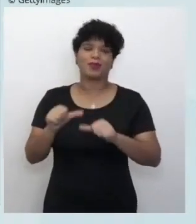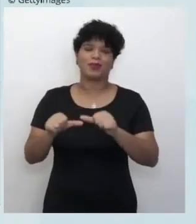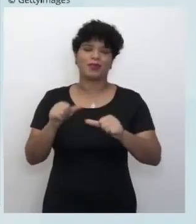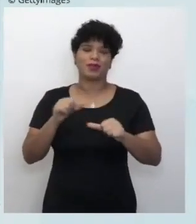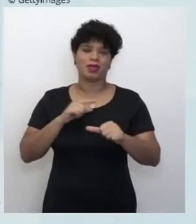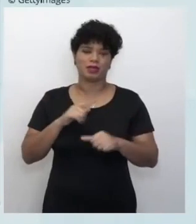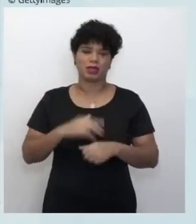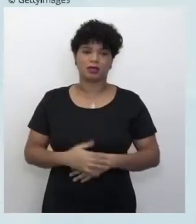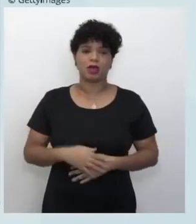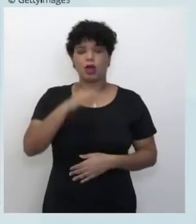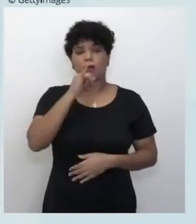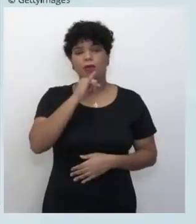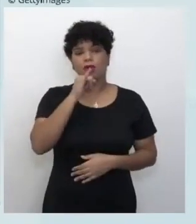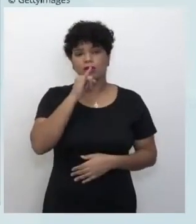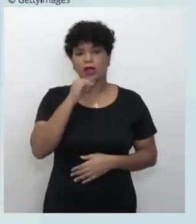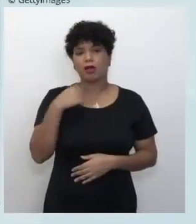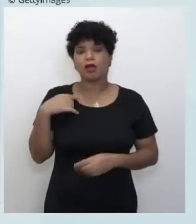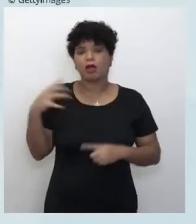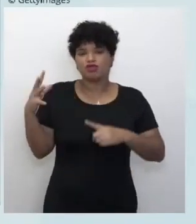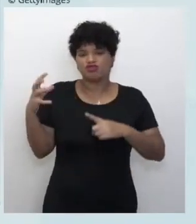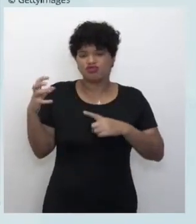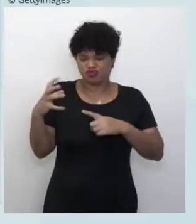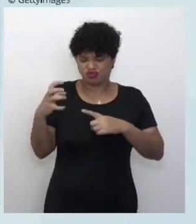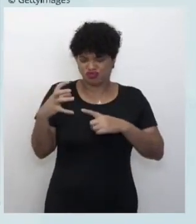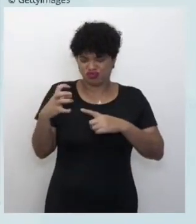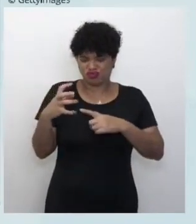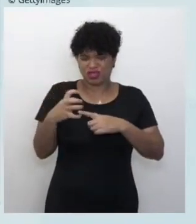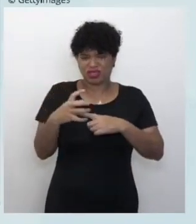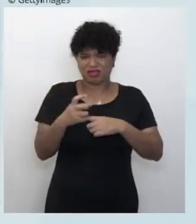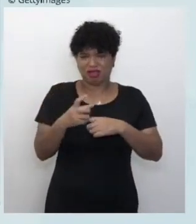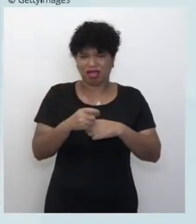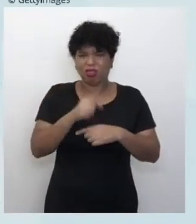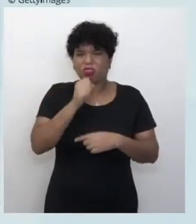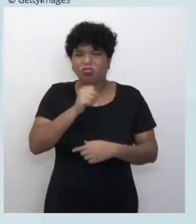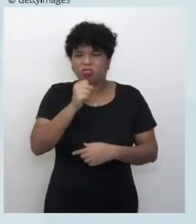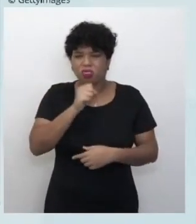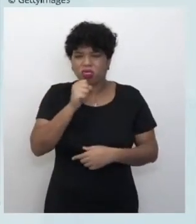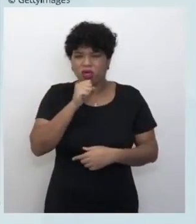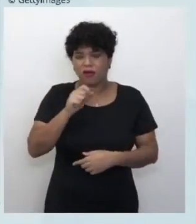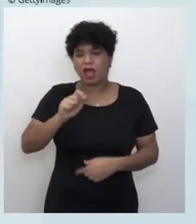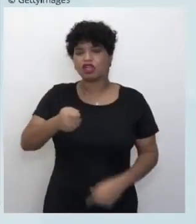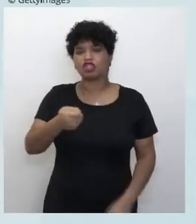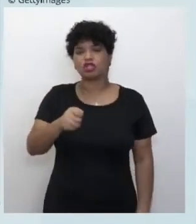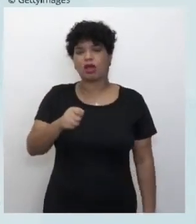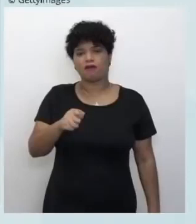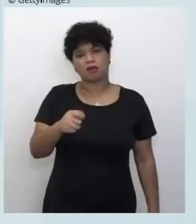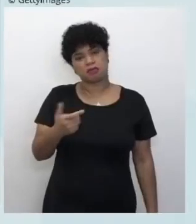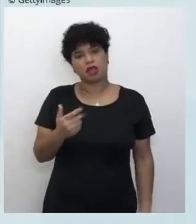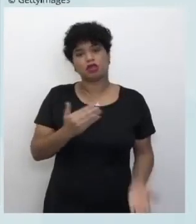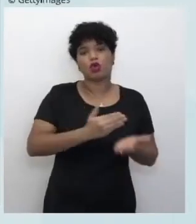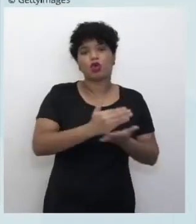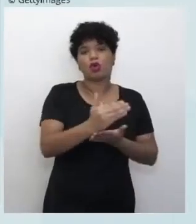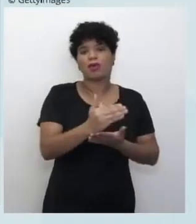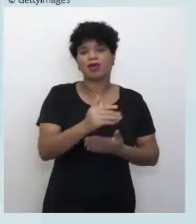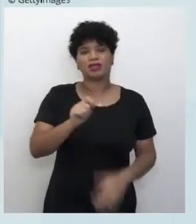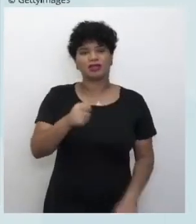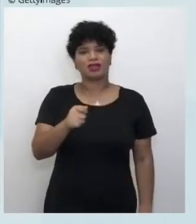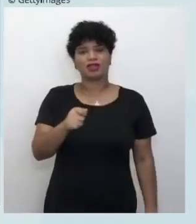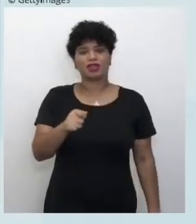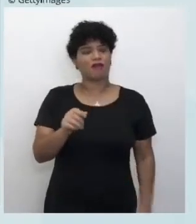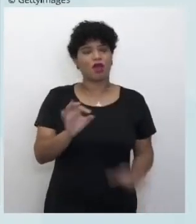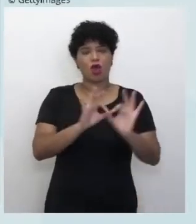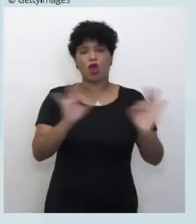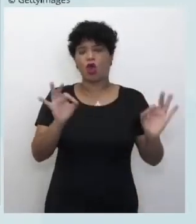temos transformação, enferrujamento de uma chave. O estado inicial, a chave, ela está intacta, né,